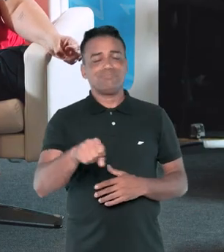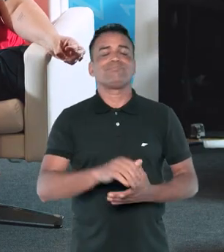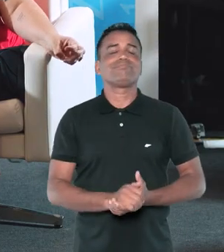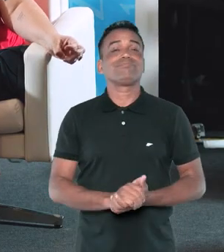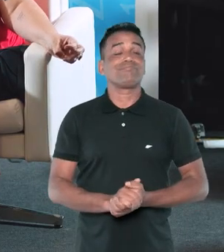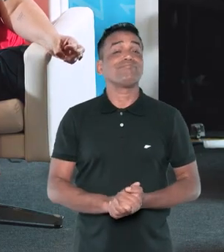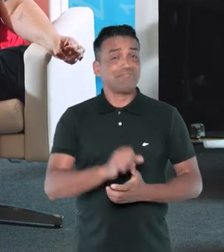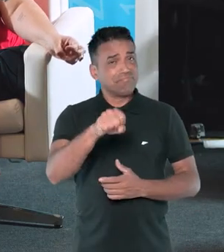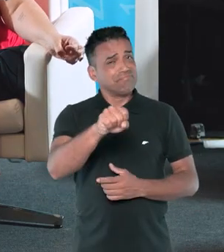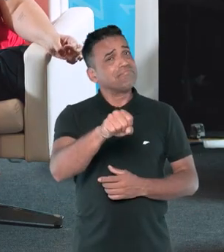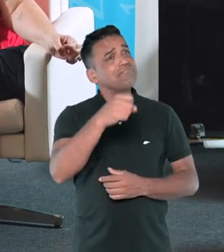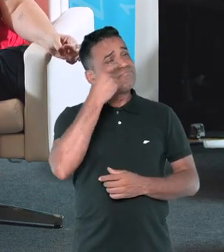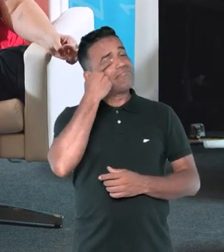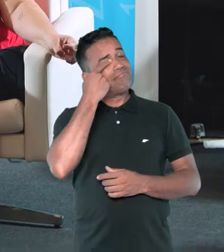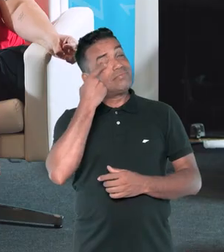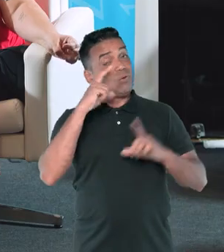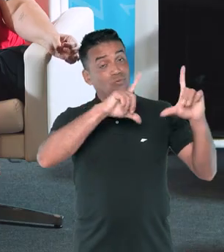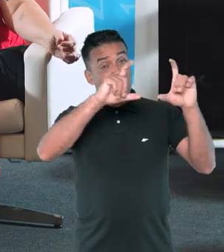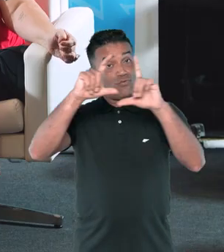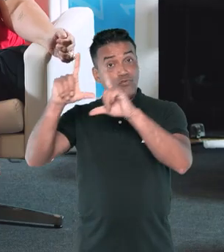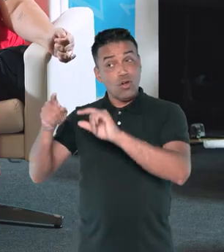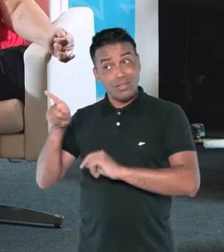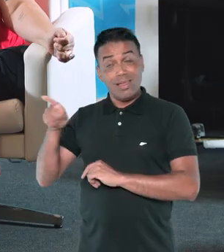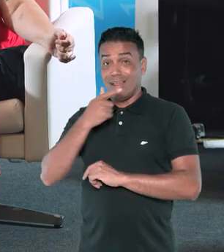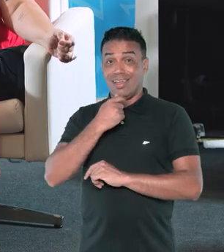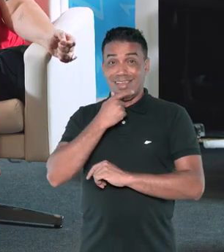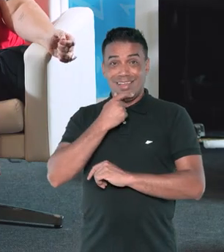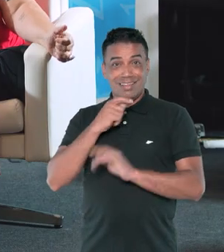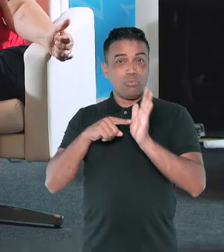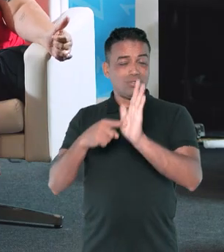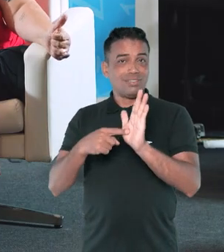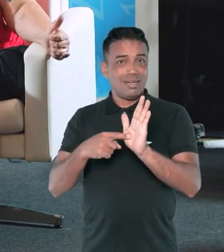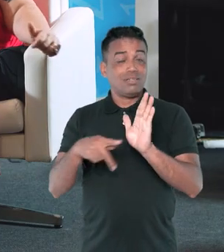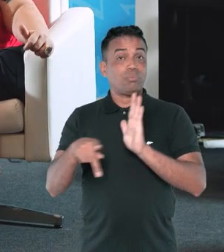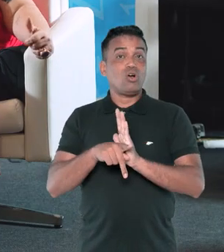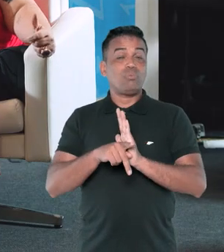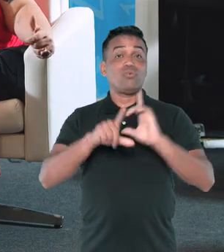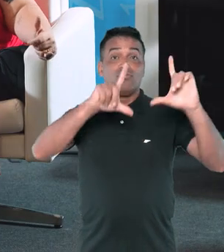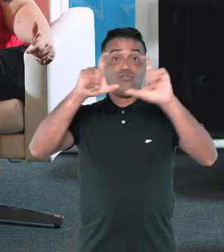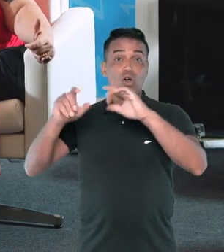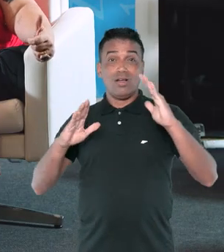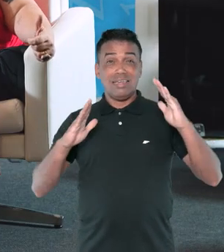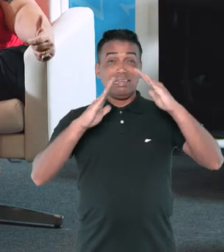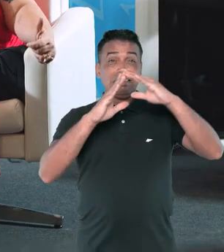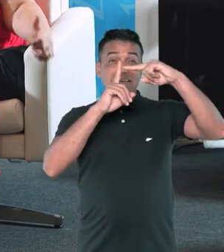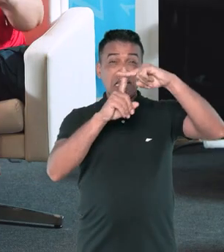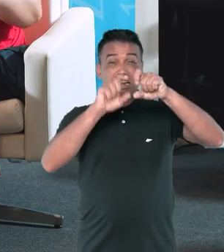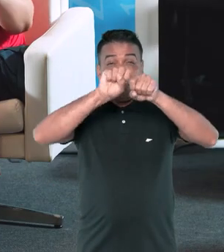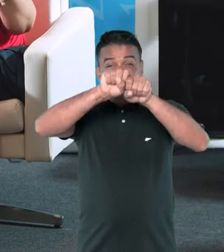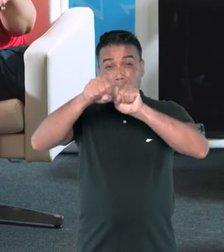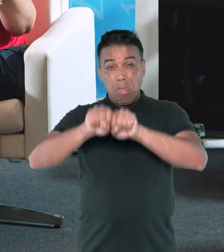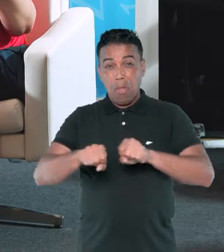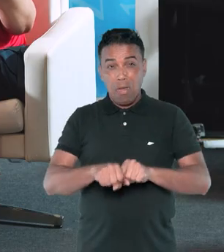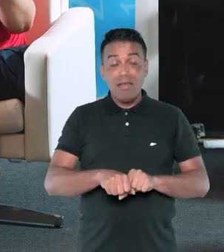Isso, exato. Essas fotos aqui que o Afonso está mostrando, que vocês não estão vendo, são fotos da igreja já bem destruída. Depois